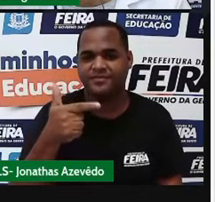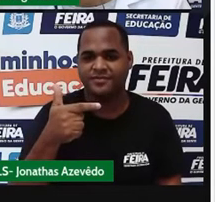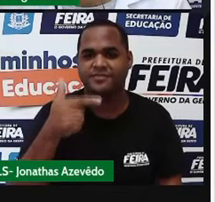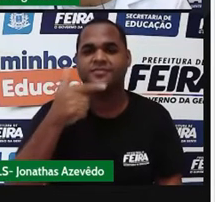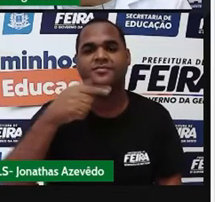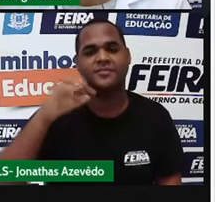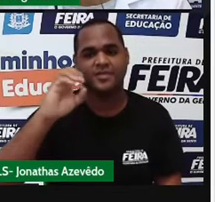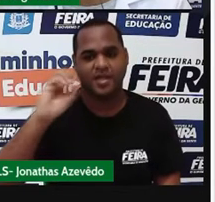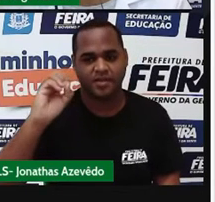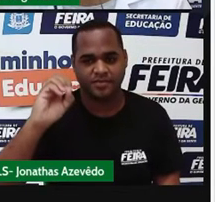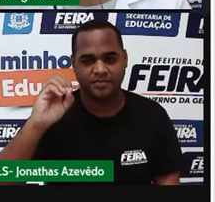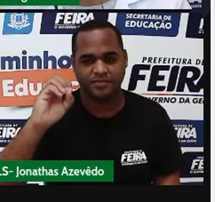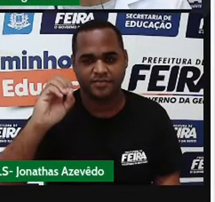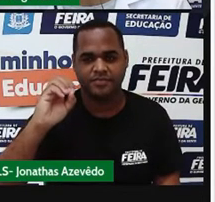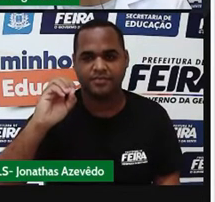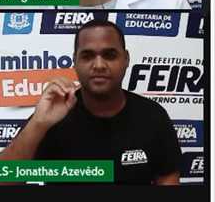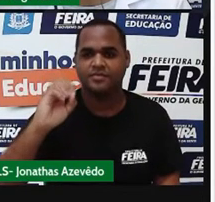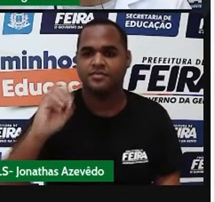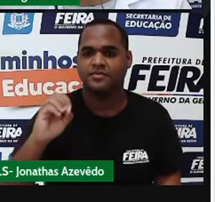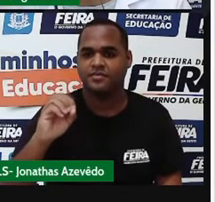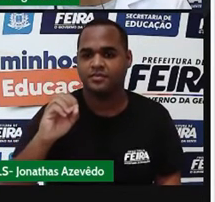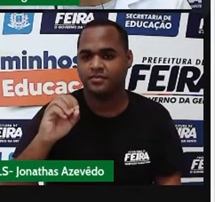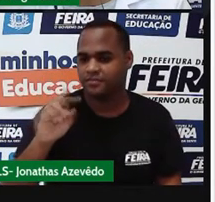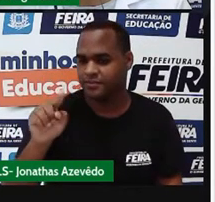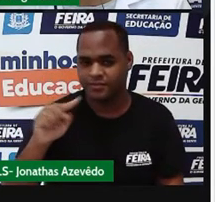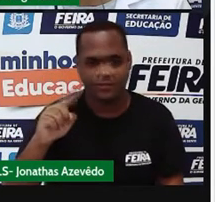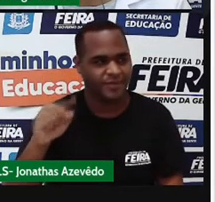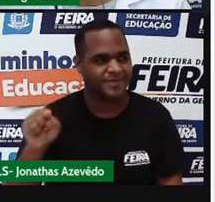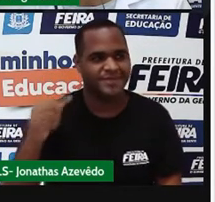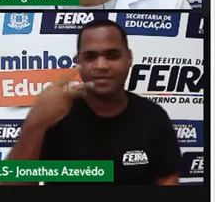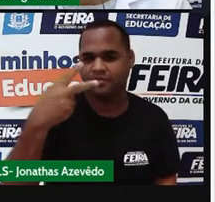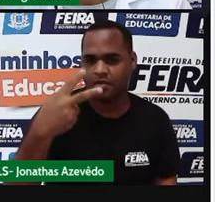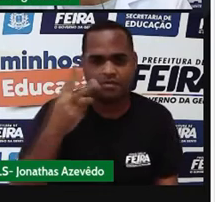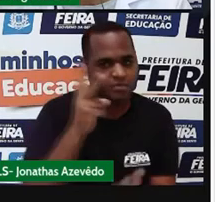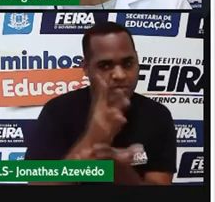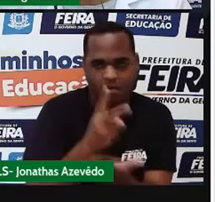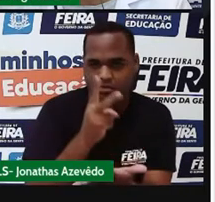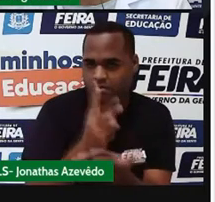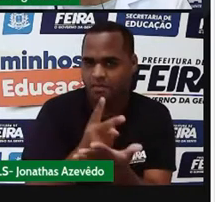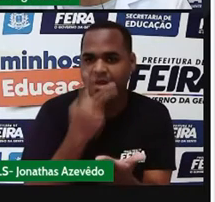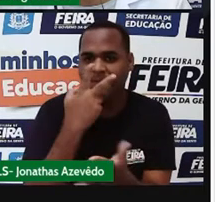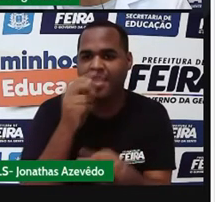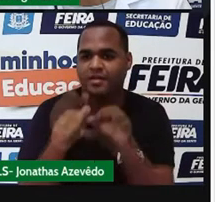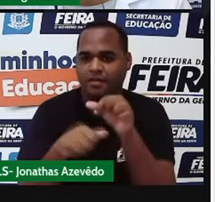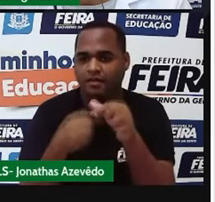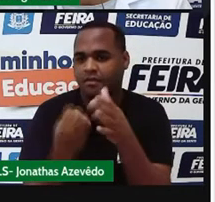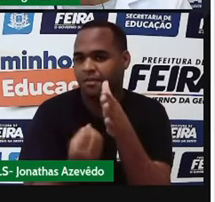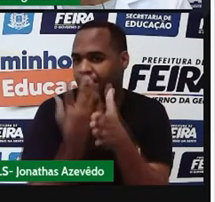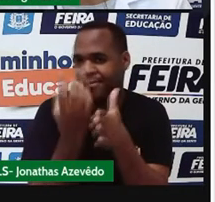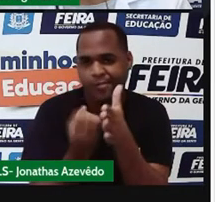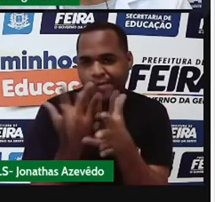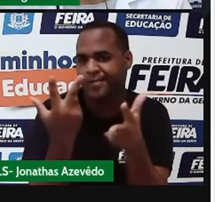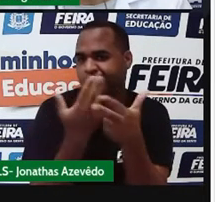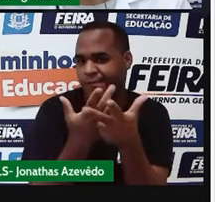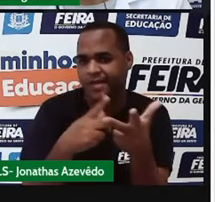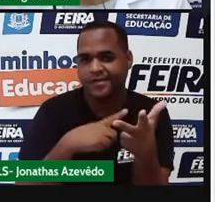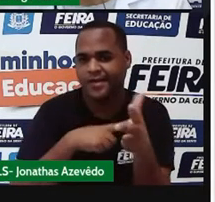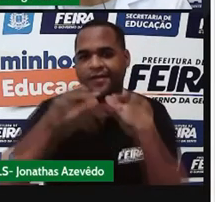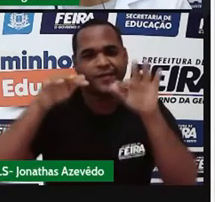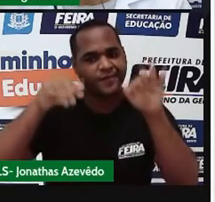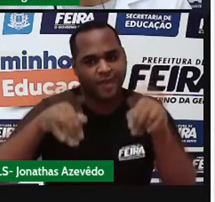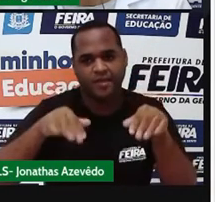ó e esse número 2 que tá aparecendo depois da, ele vai aparecer aí